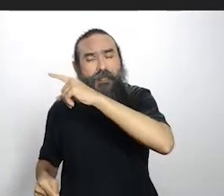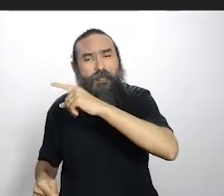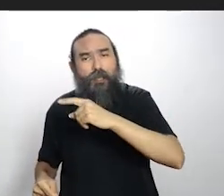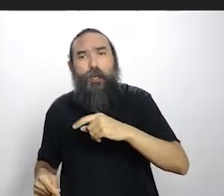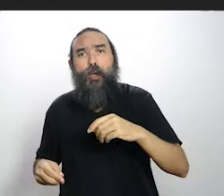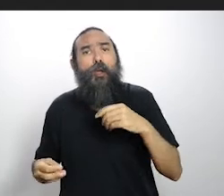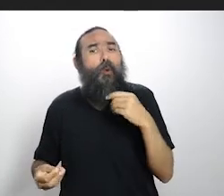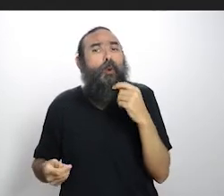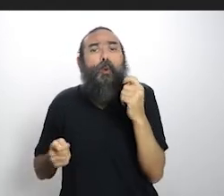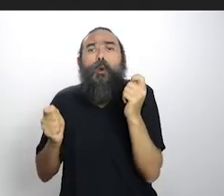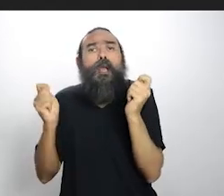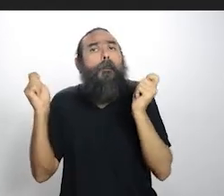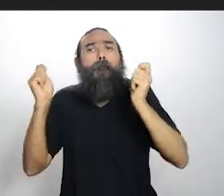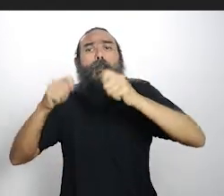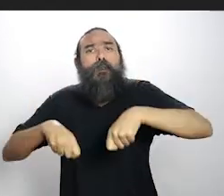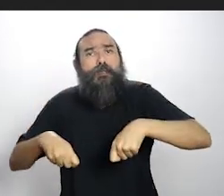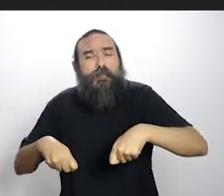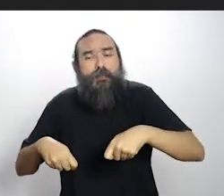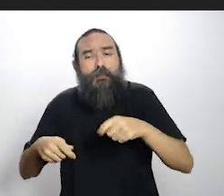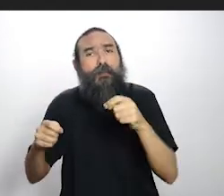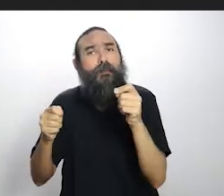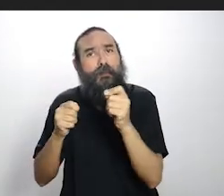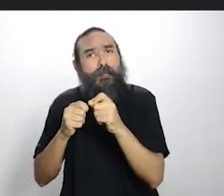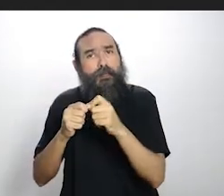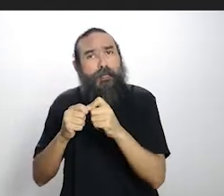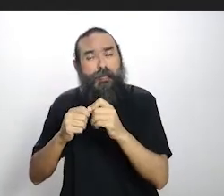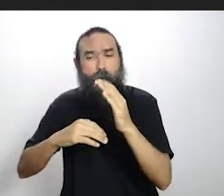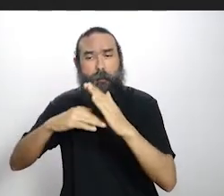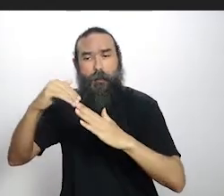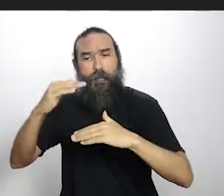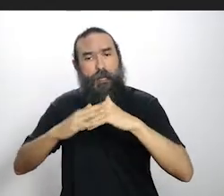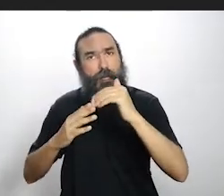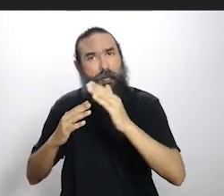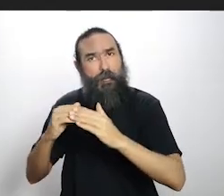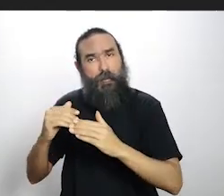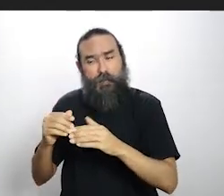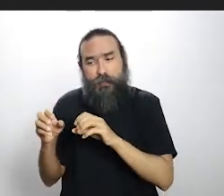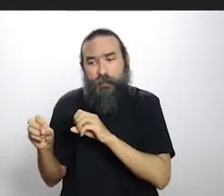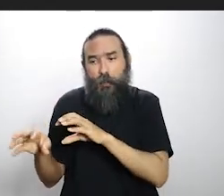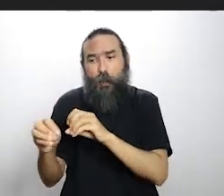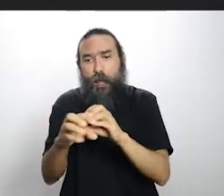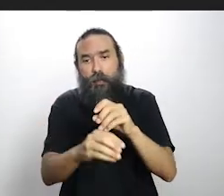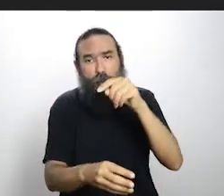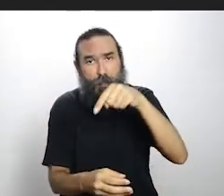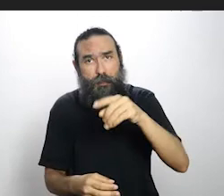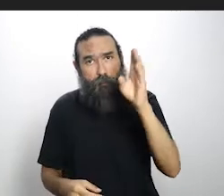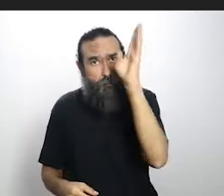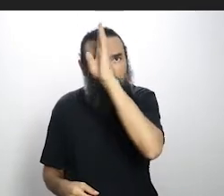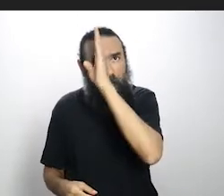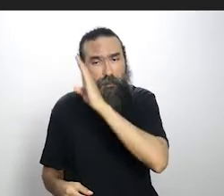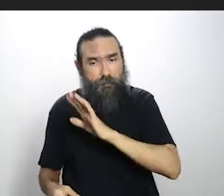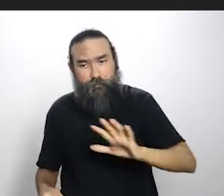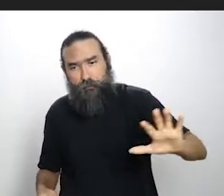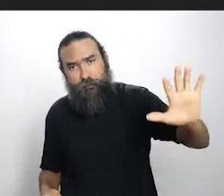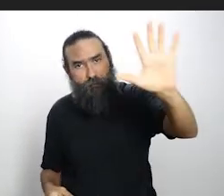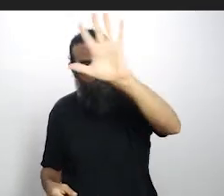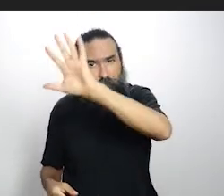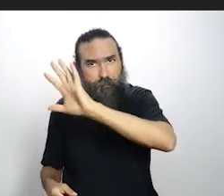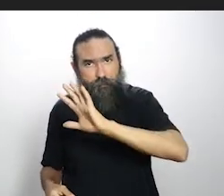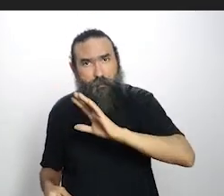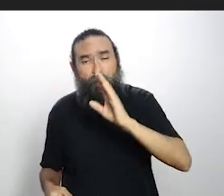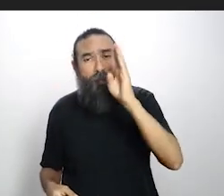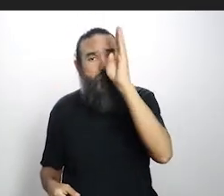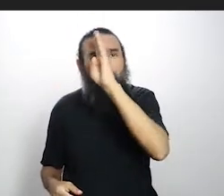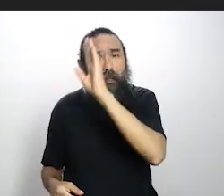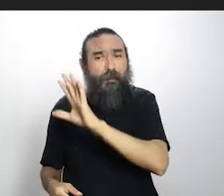as potencialidades nos processos educativos territoriais? Quando eu estou dizendo esse